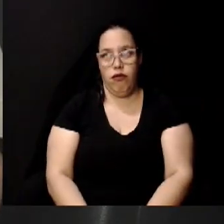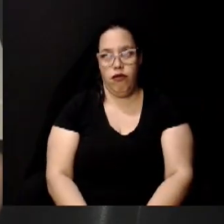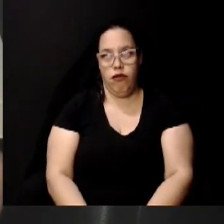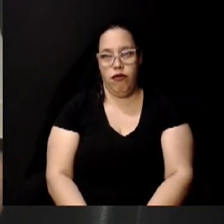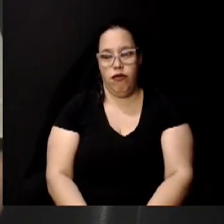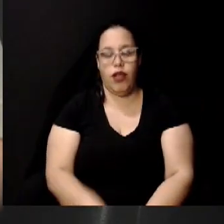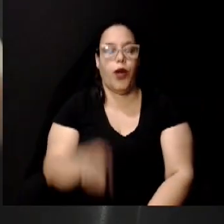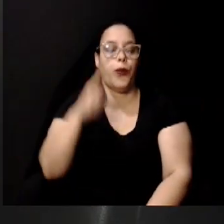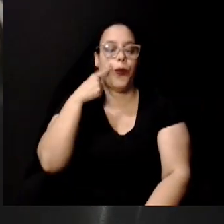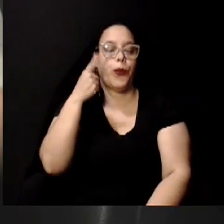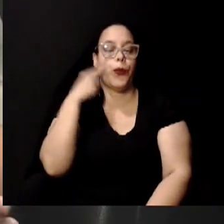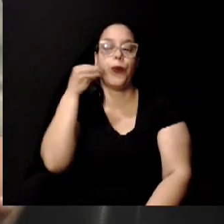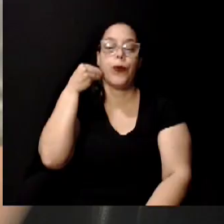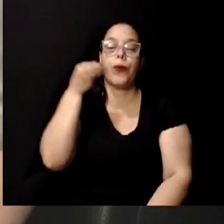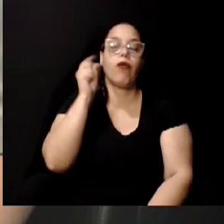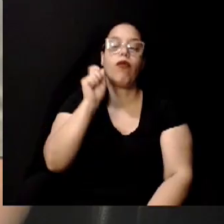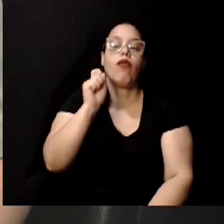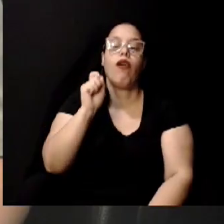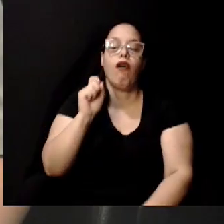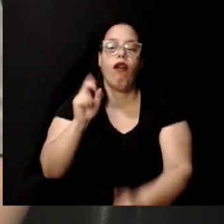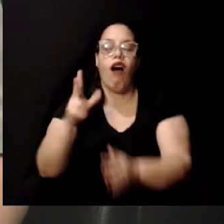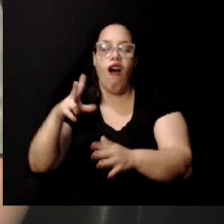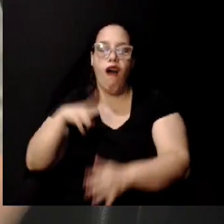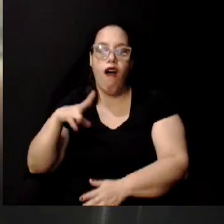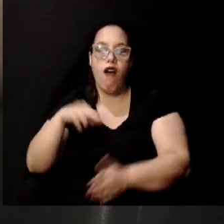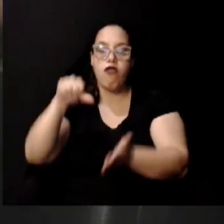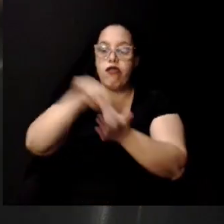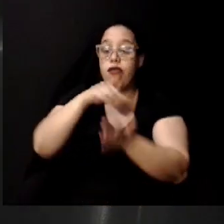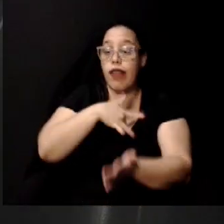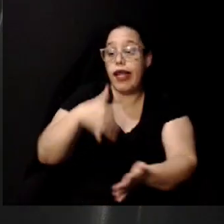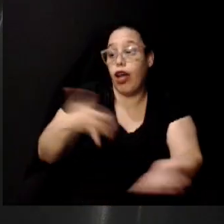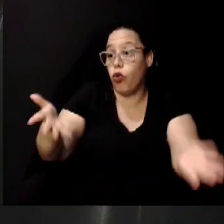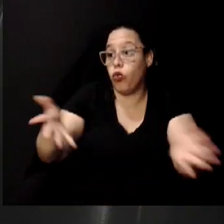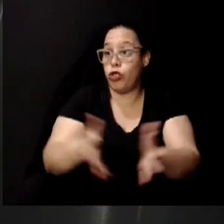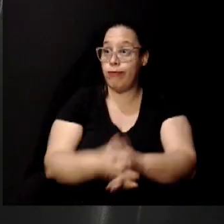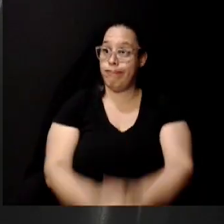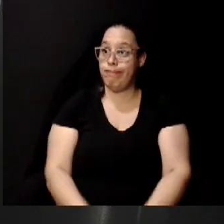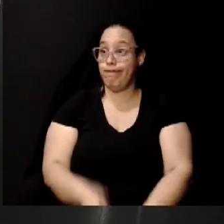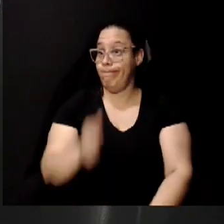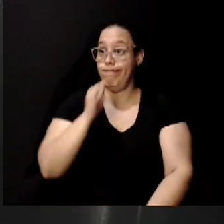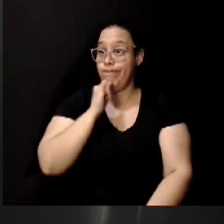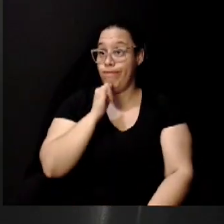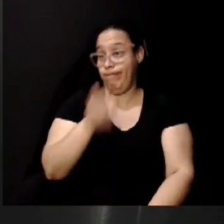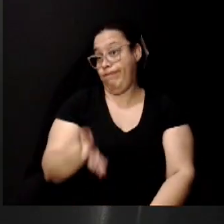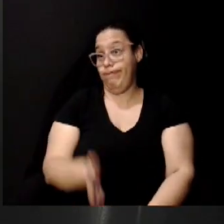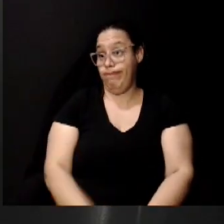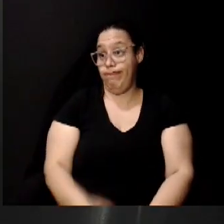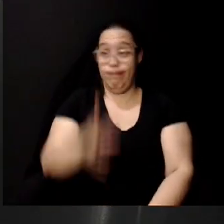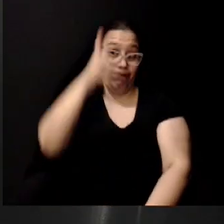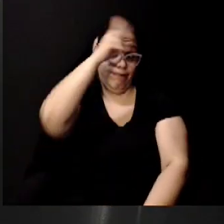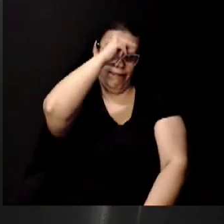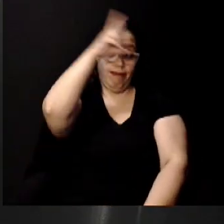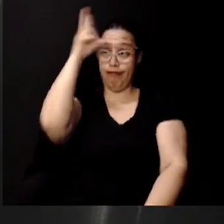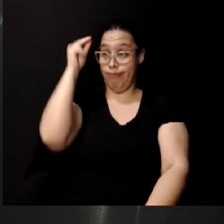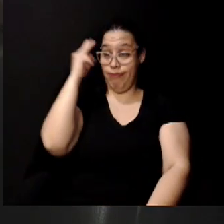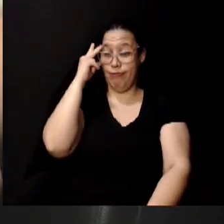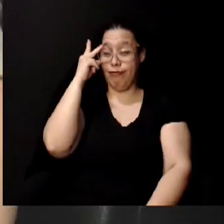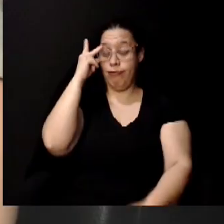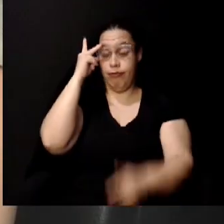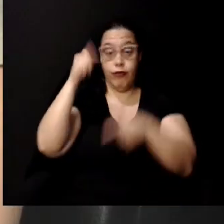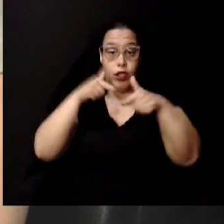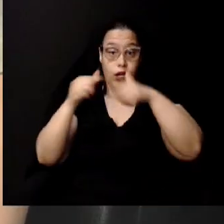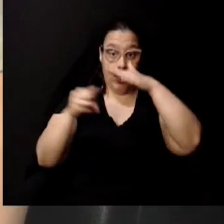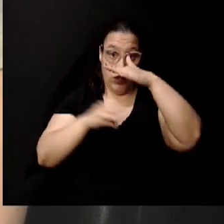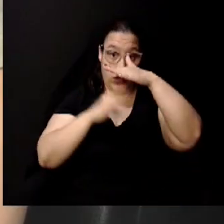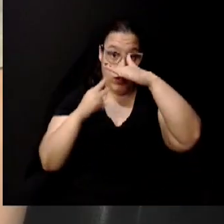está sendo o processo de privatização nos centros de saúde. A prefeitura colocou trabalhadores terceirizados na